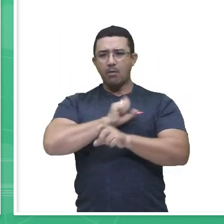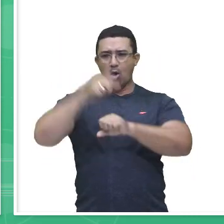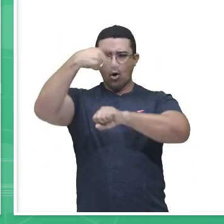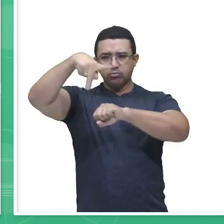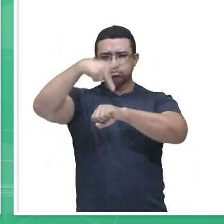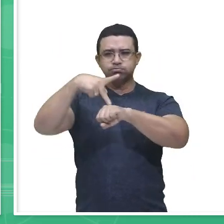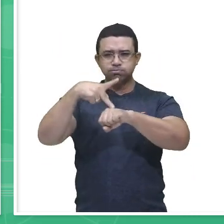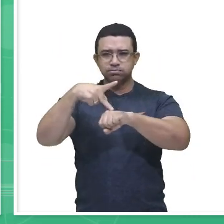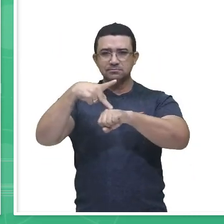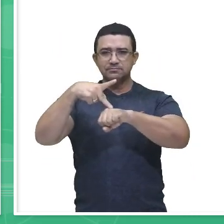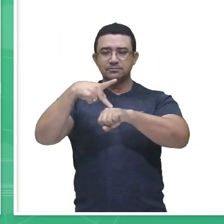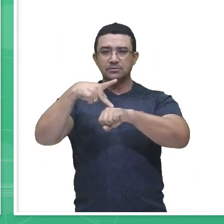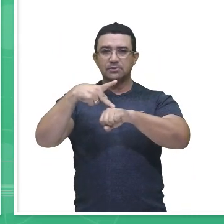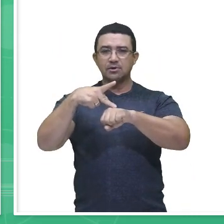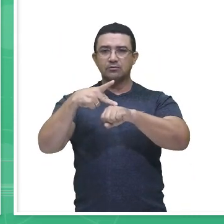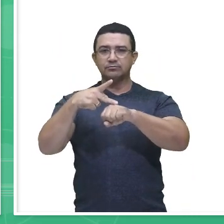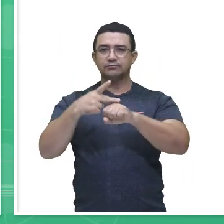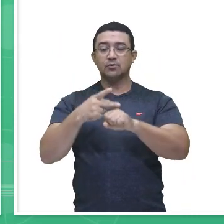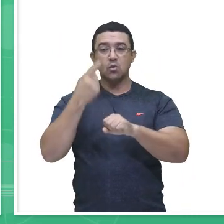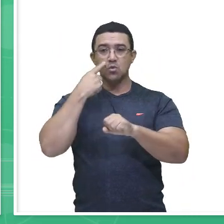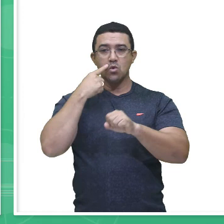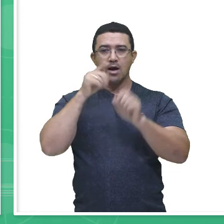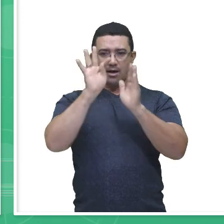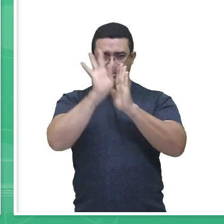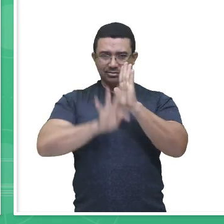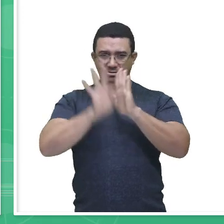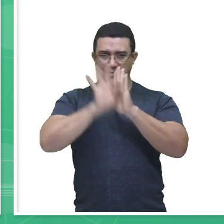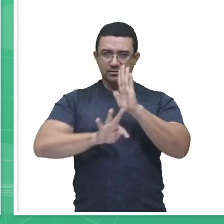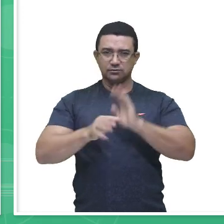gente volta no texto, observem,